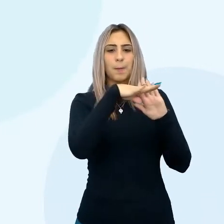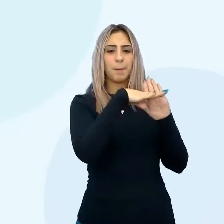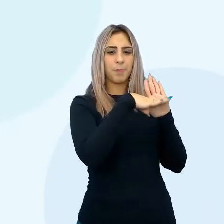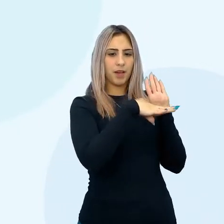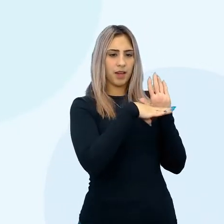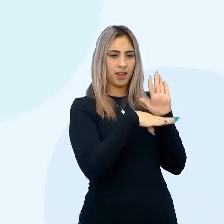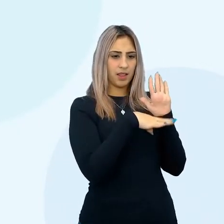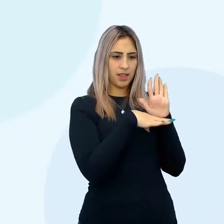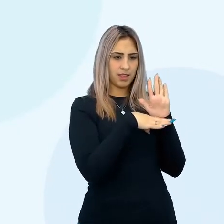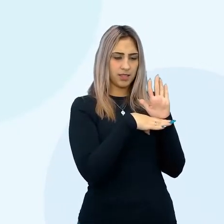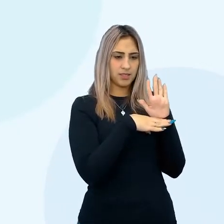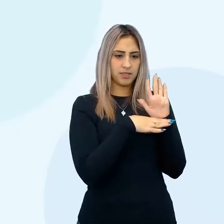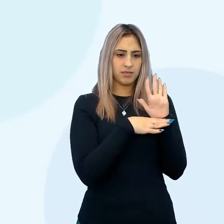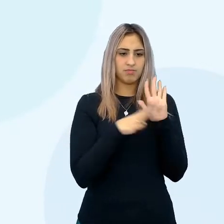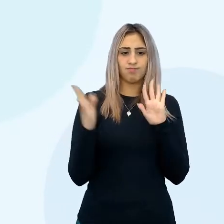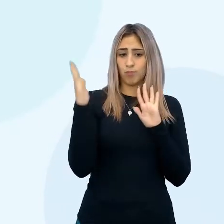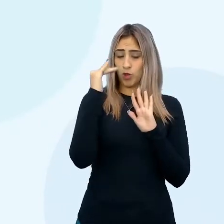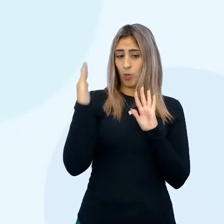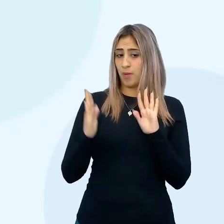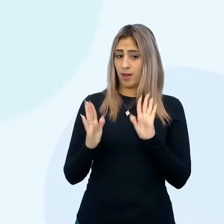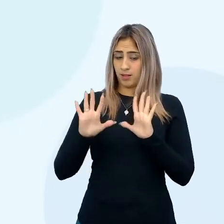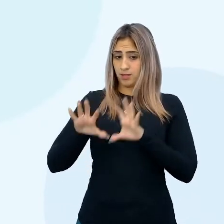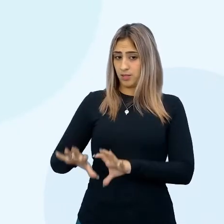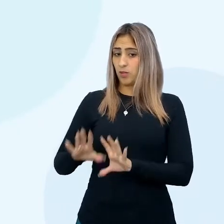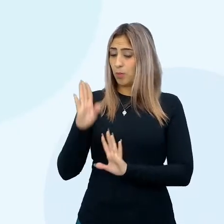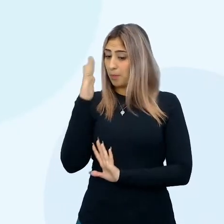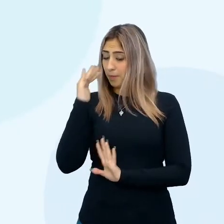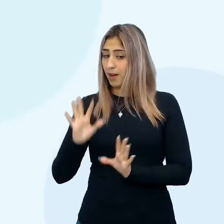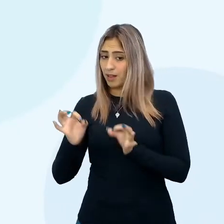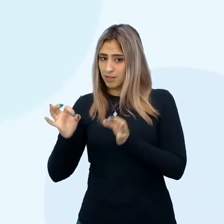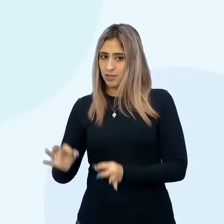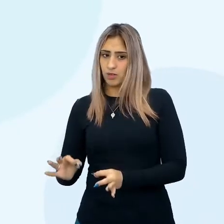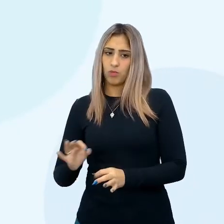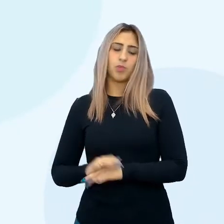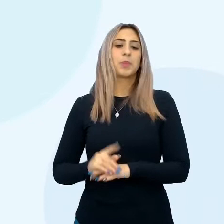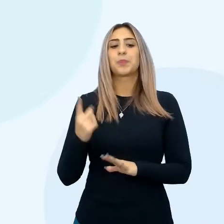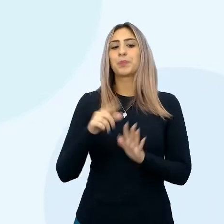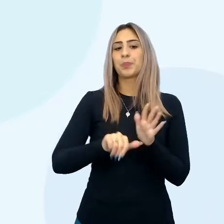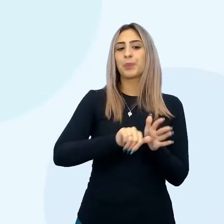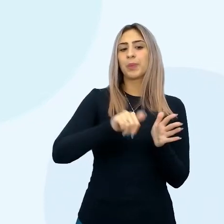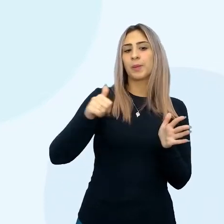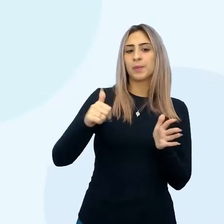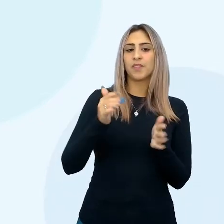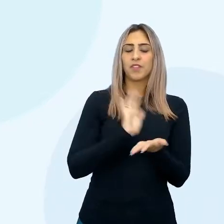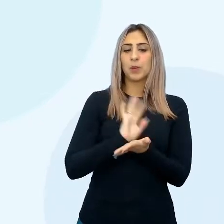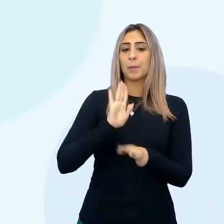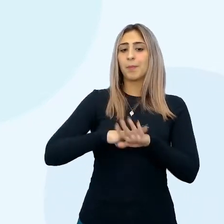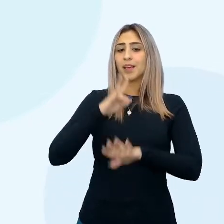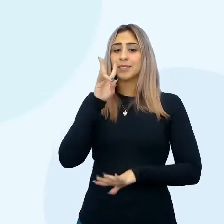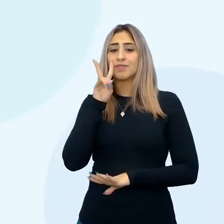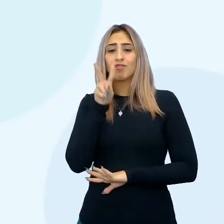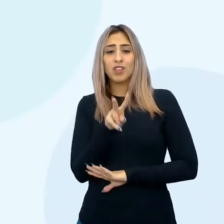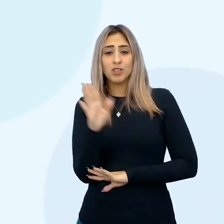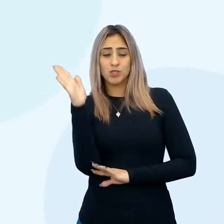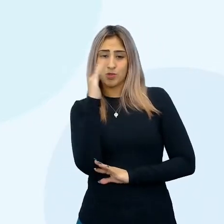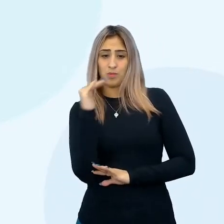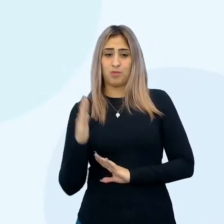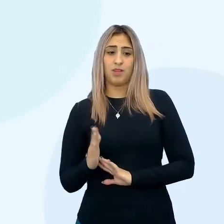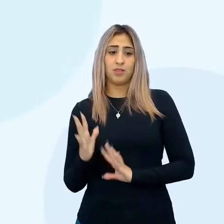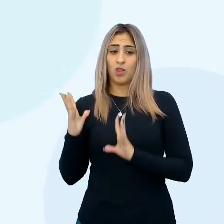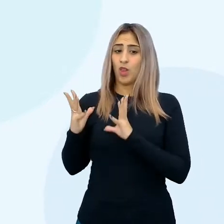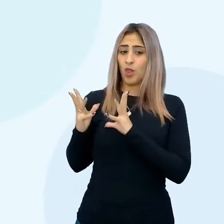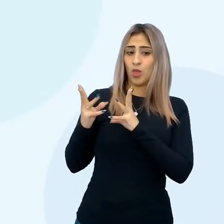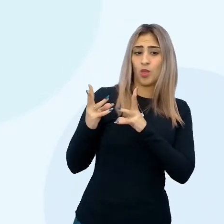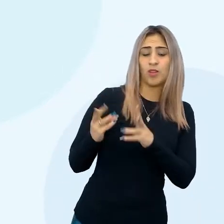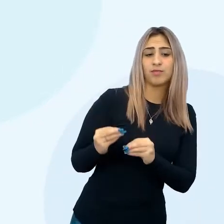mais vistos no Brasil. No Brasil. O primeiro filme mais visto no Brasil de todos os